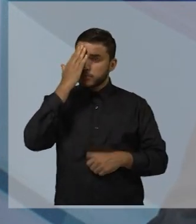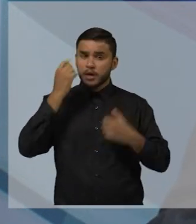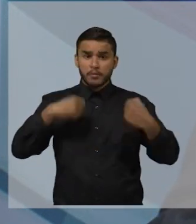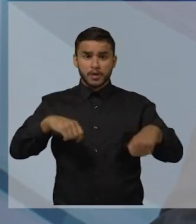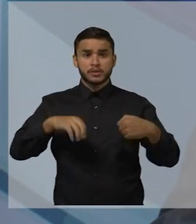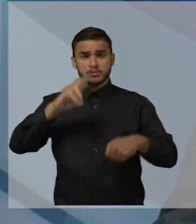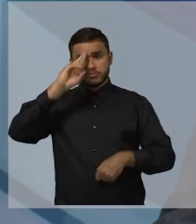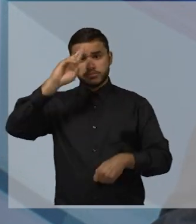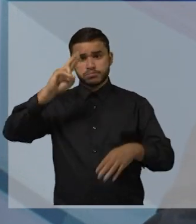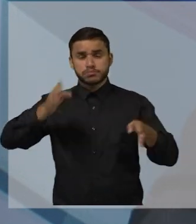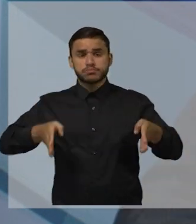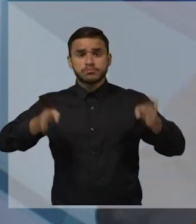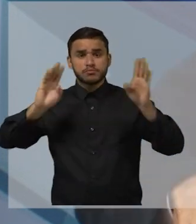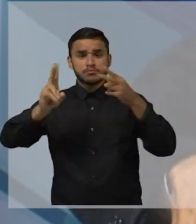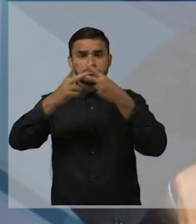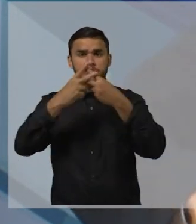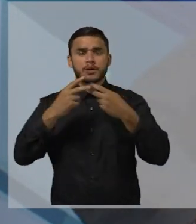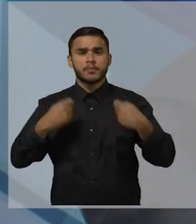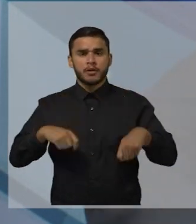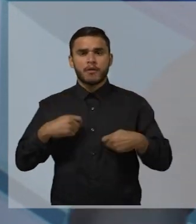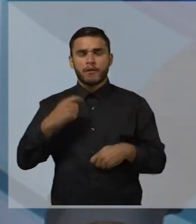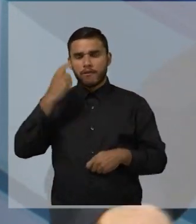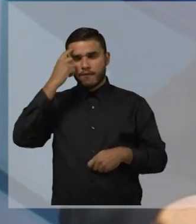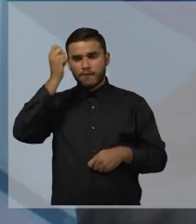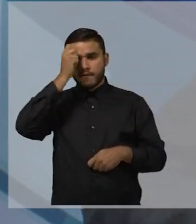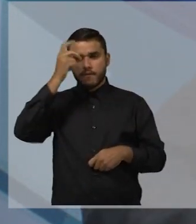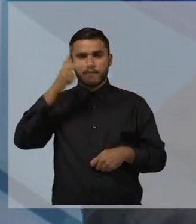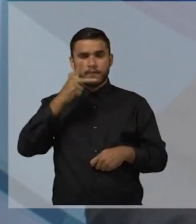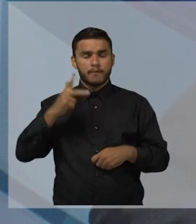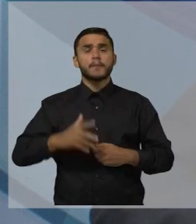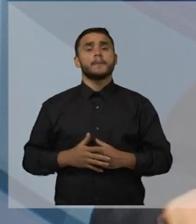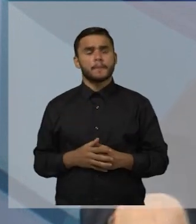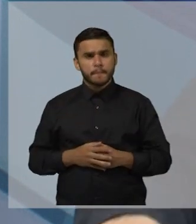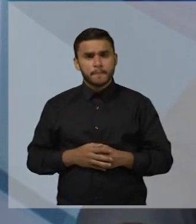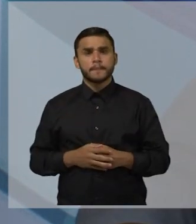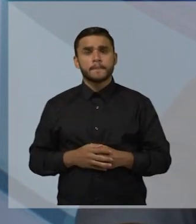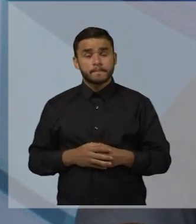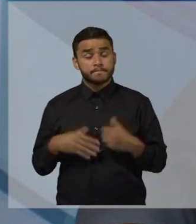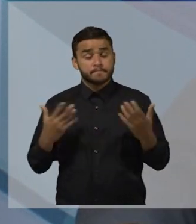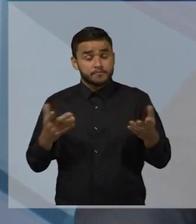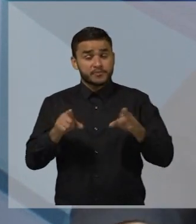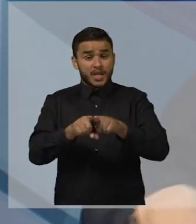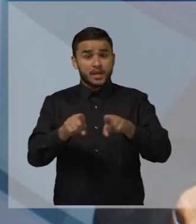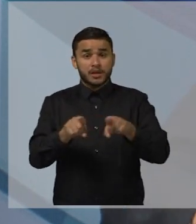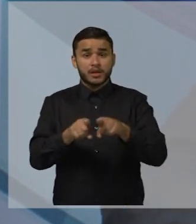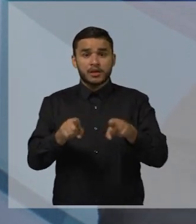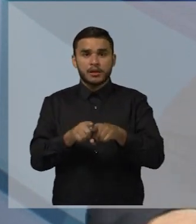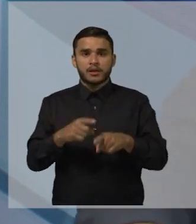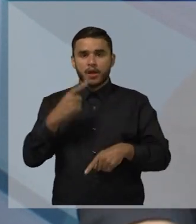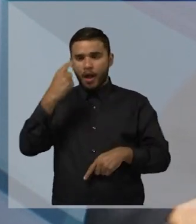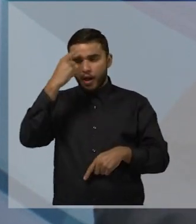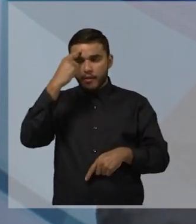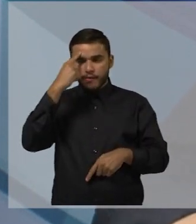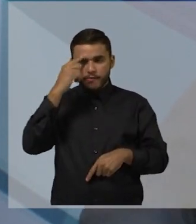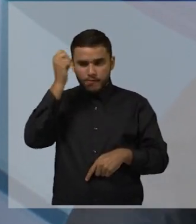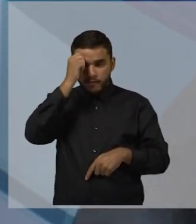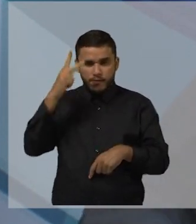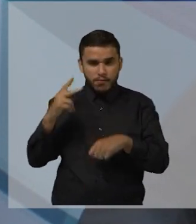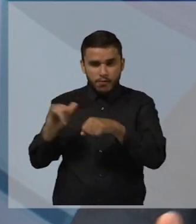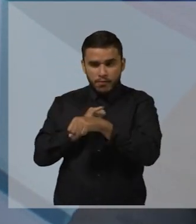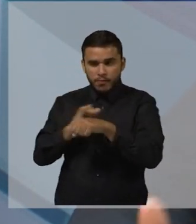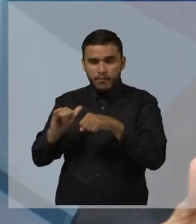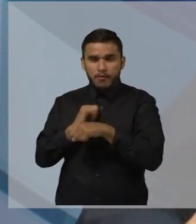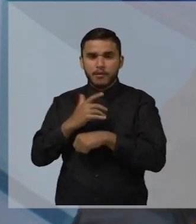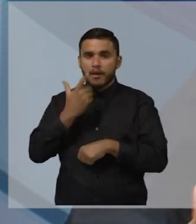Infelizmente, nós tivemos infiltrações políticas nessa área de segurança. Segurança não pode